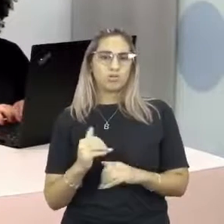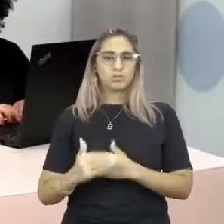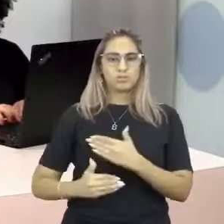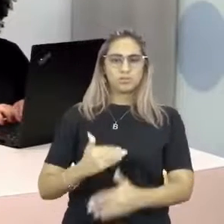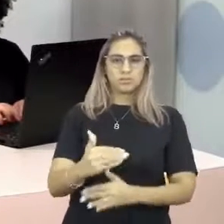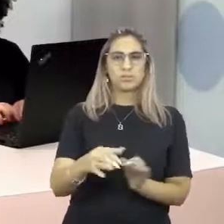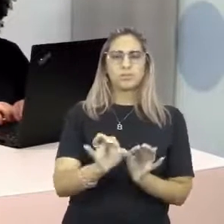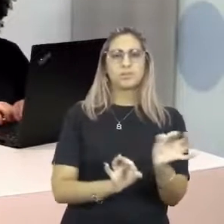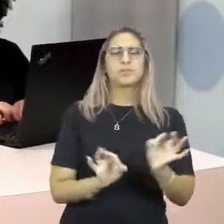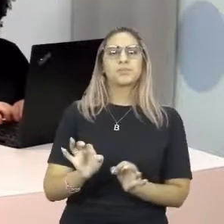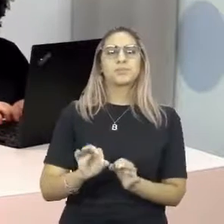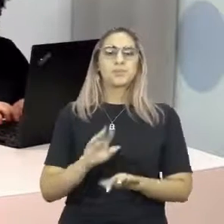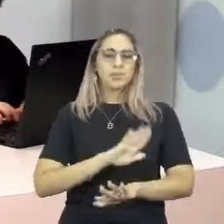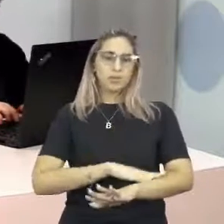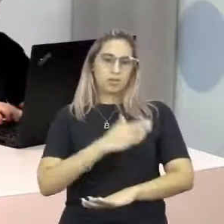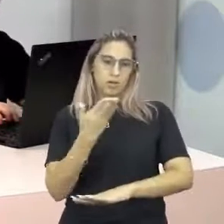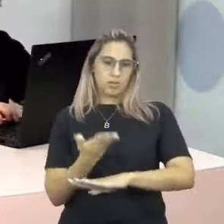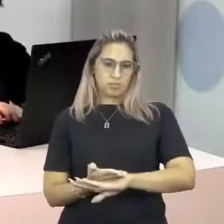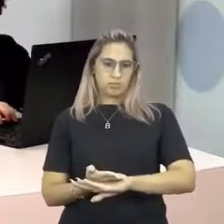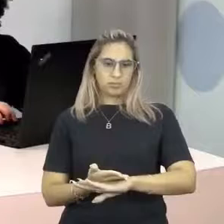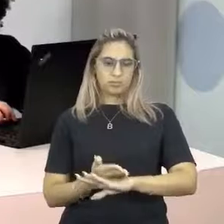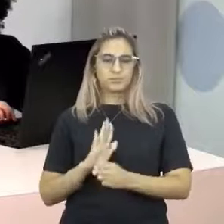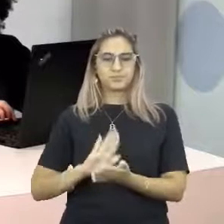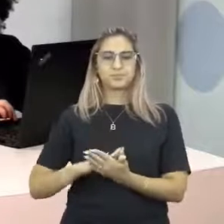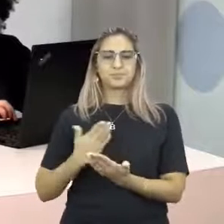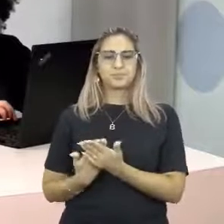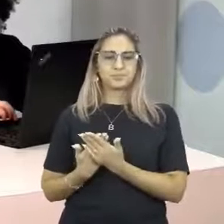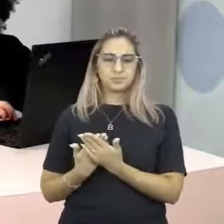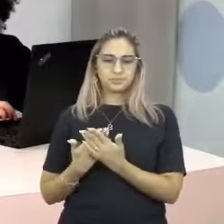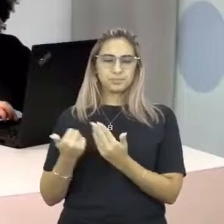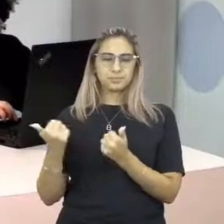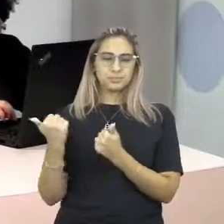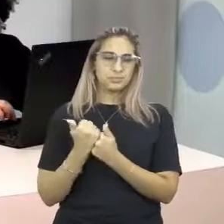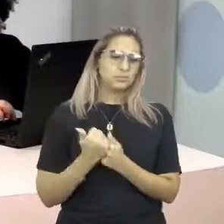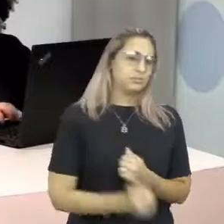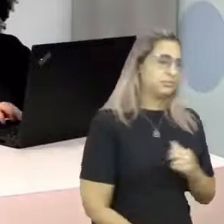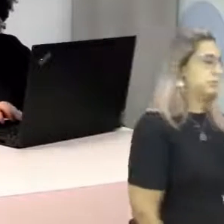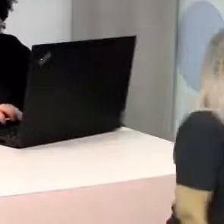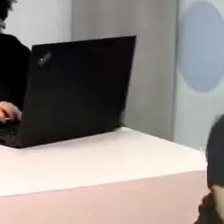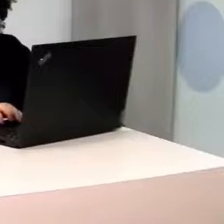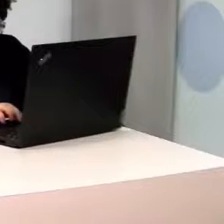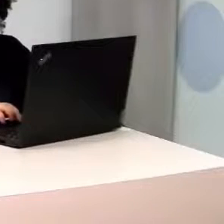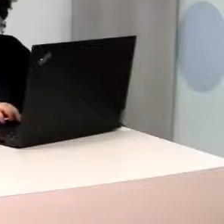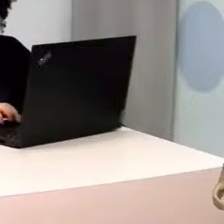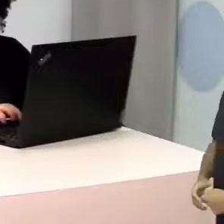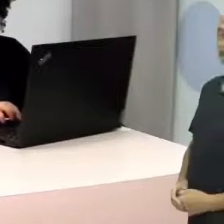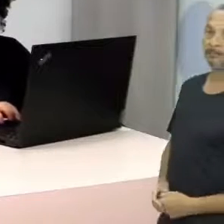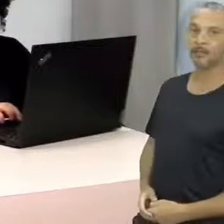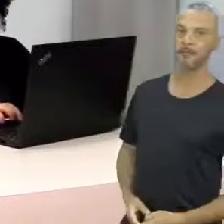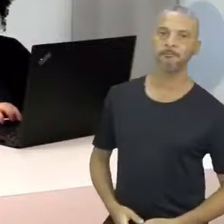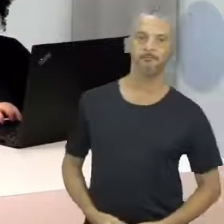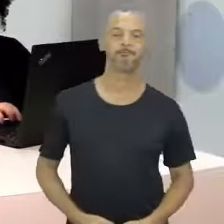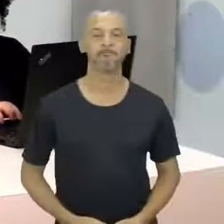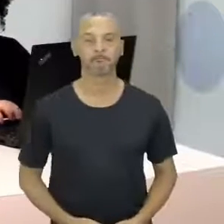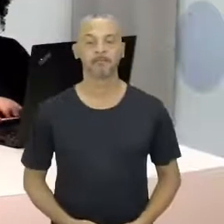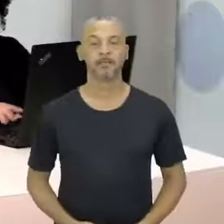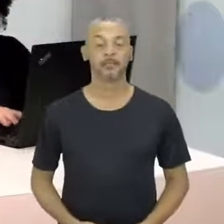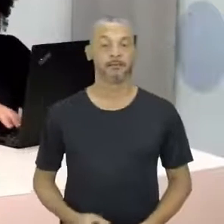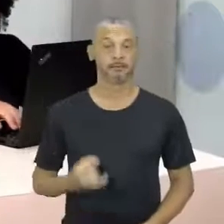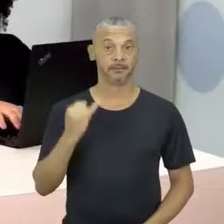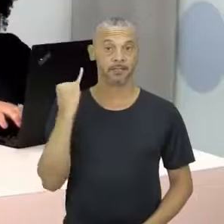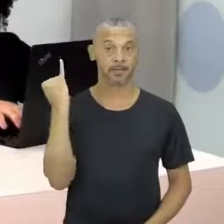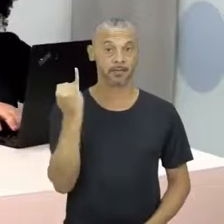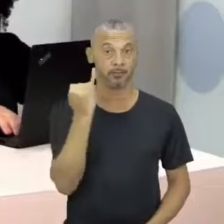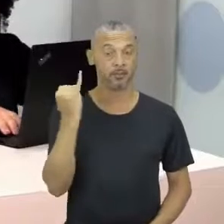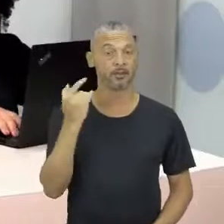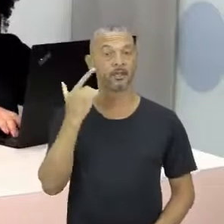no programa de ensino integral PEI, pode sim. Então, é só para a gente poder esclarecer aqui. Outro ponto importante é a